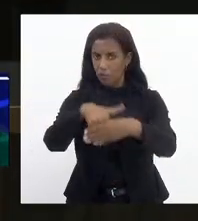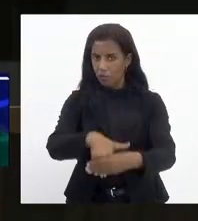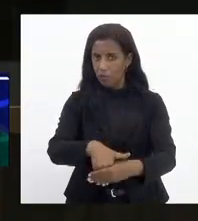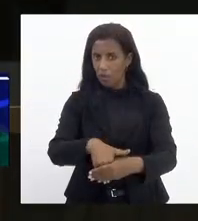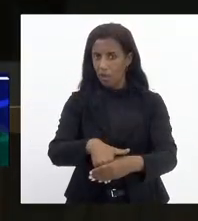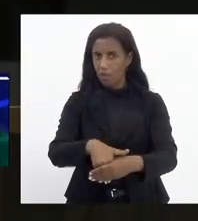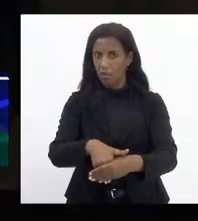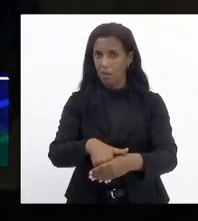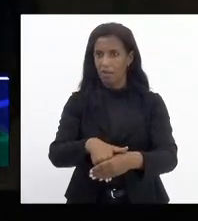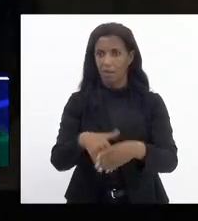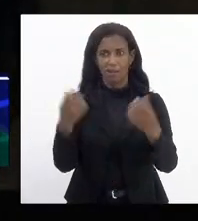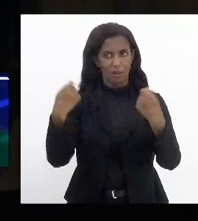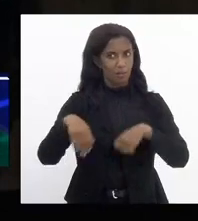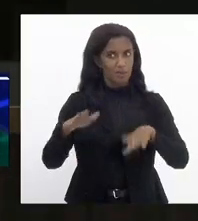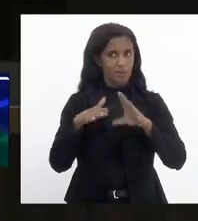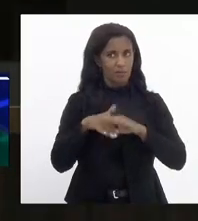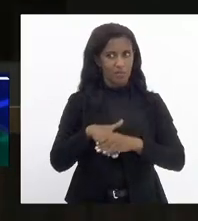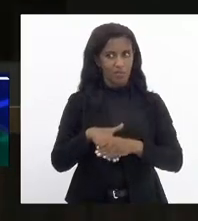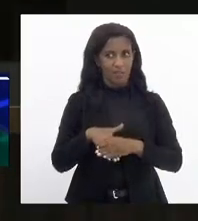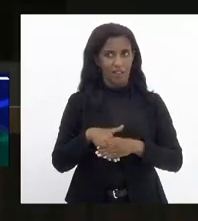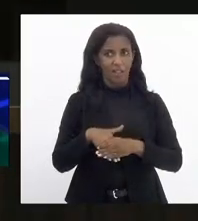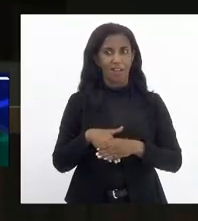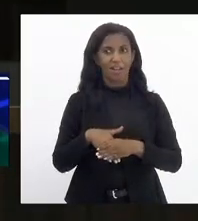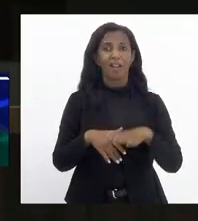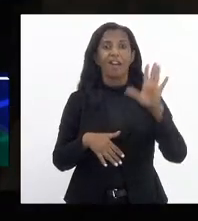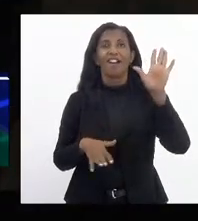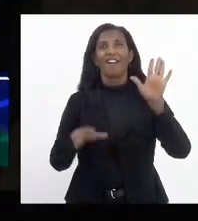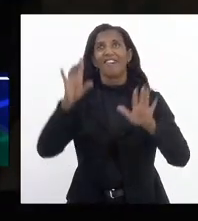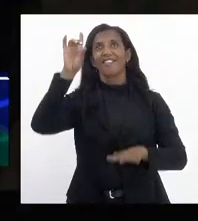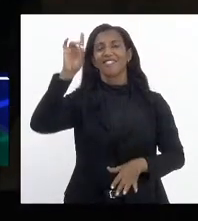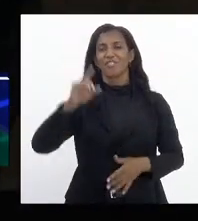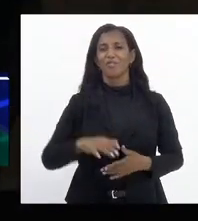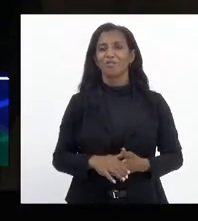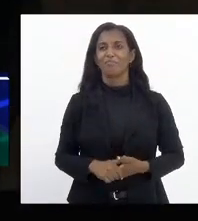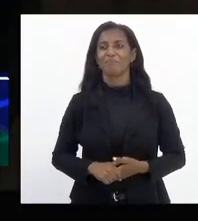no regime. Não, não, presidente. Então não vamos precisar votar mais nada, graças a Deus.